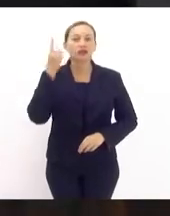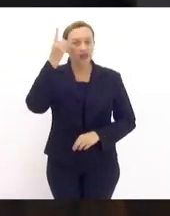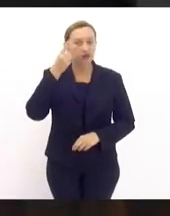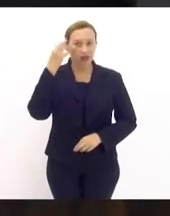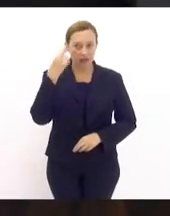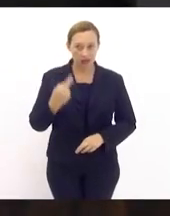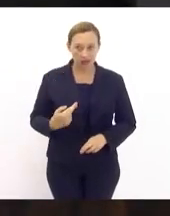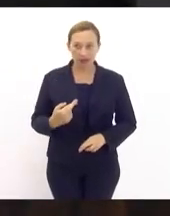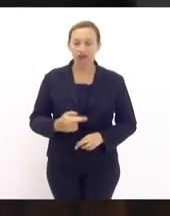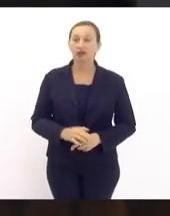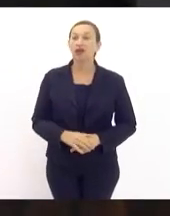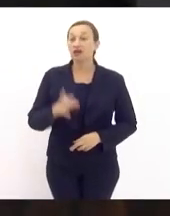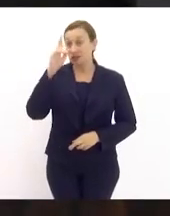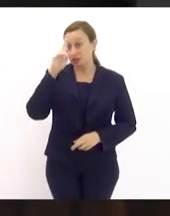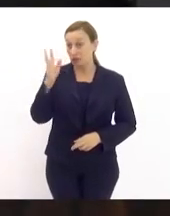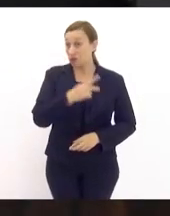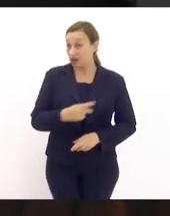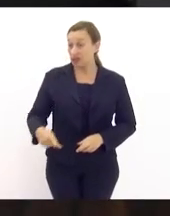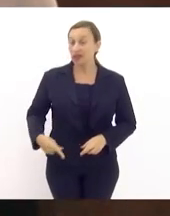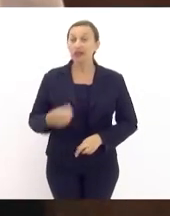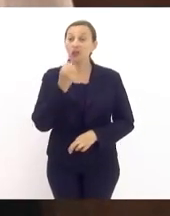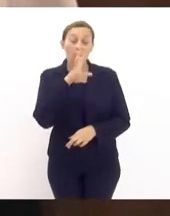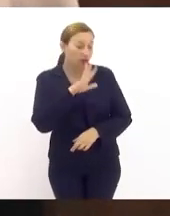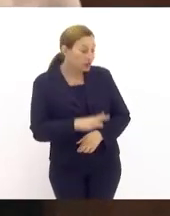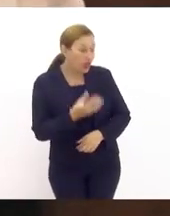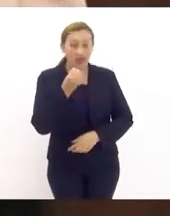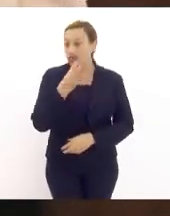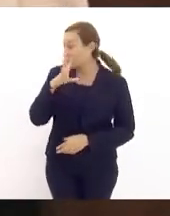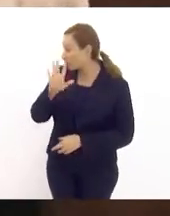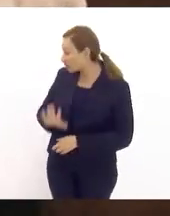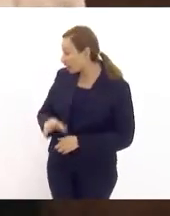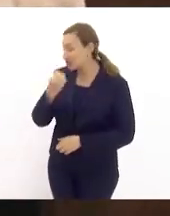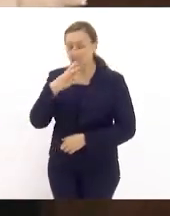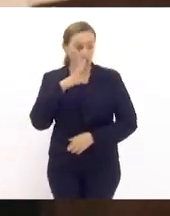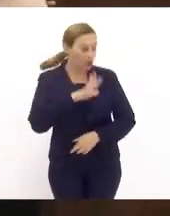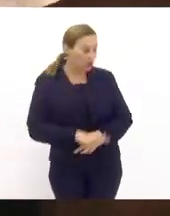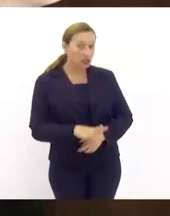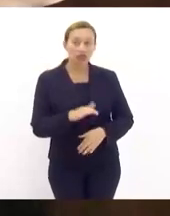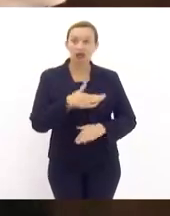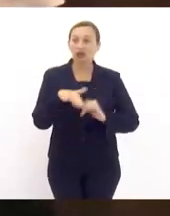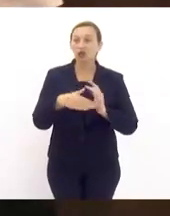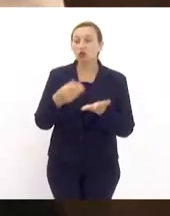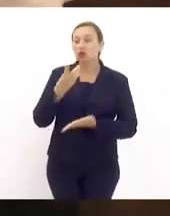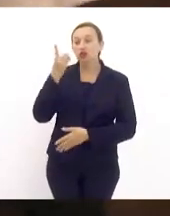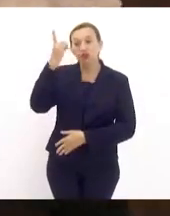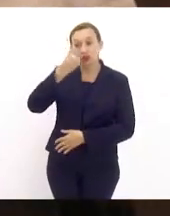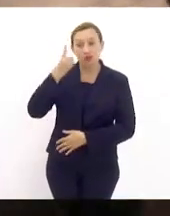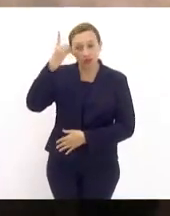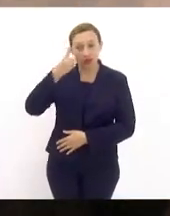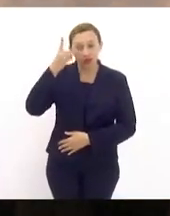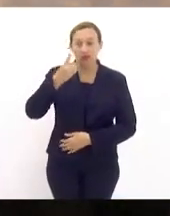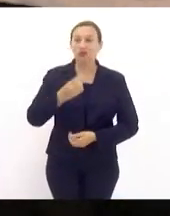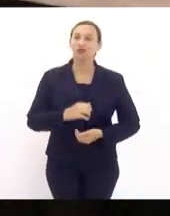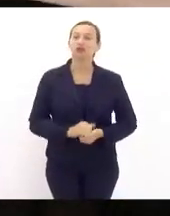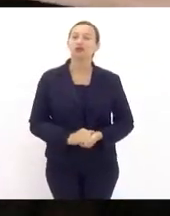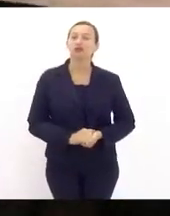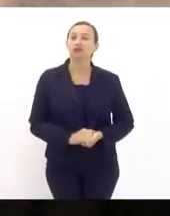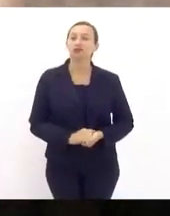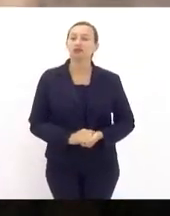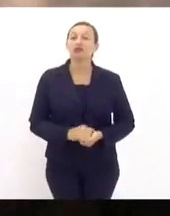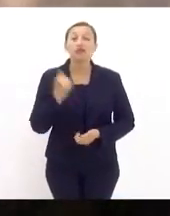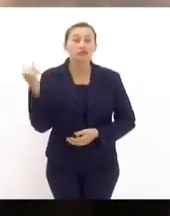Renata Souza. Senhor presidente, boa tarde. Boa tarde às senhoras deputadas, os senhores deputados.